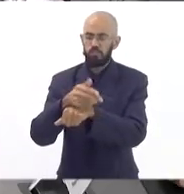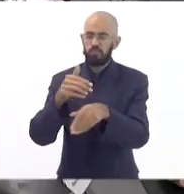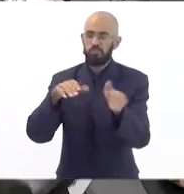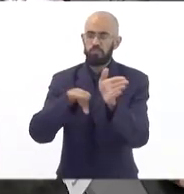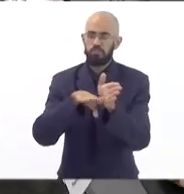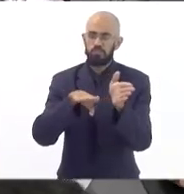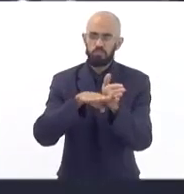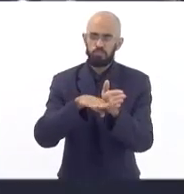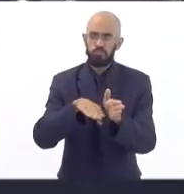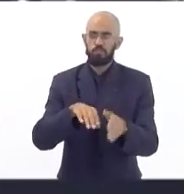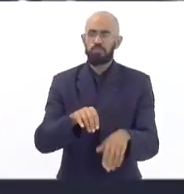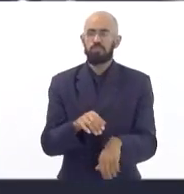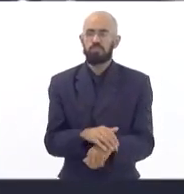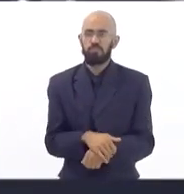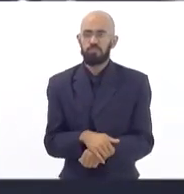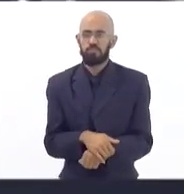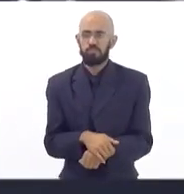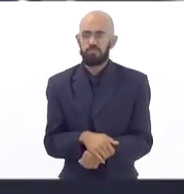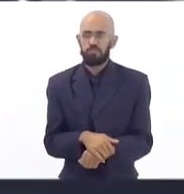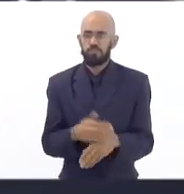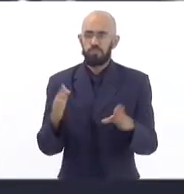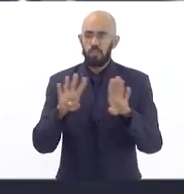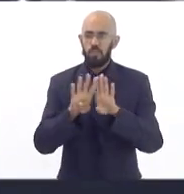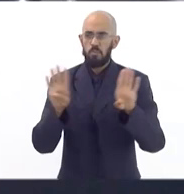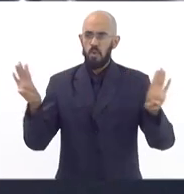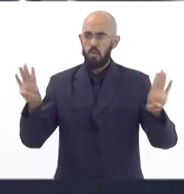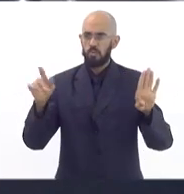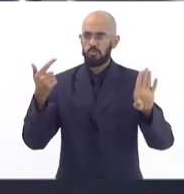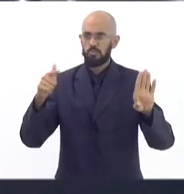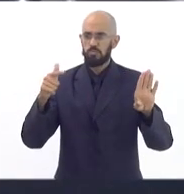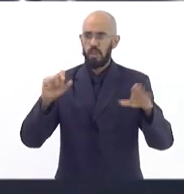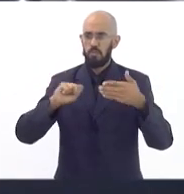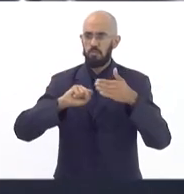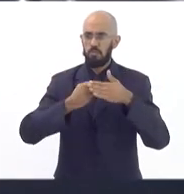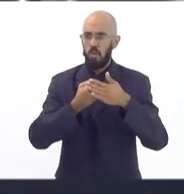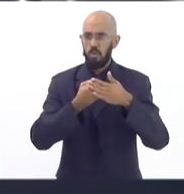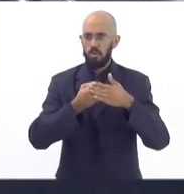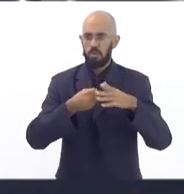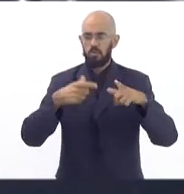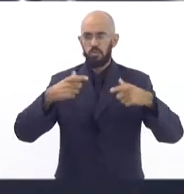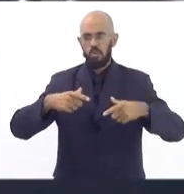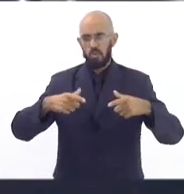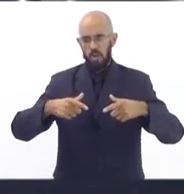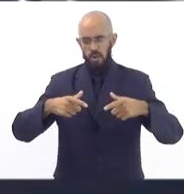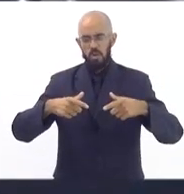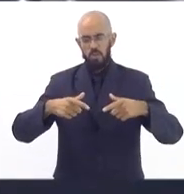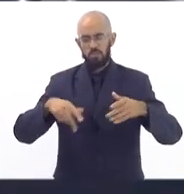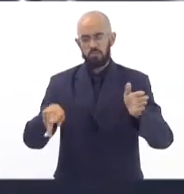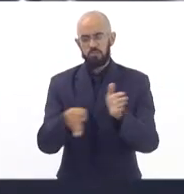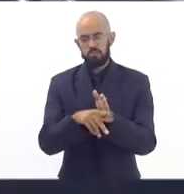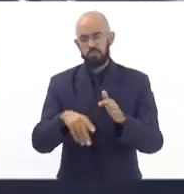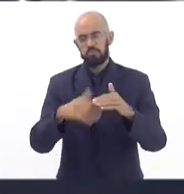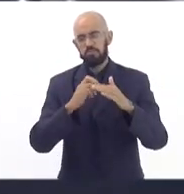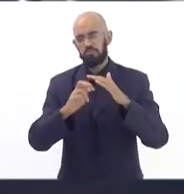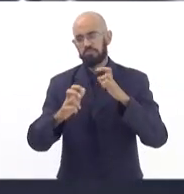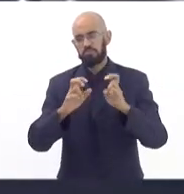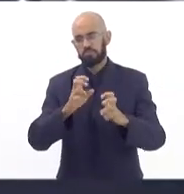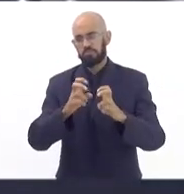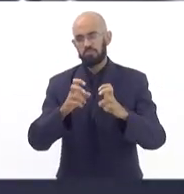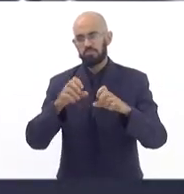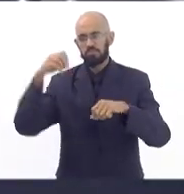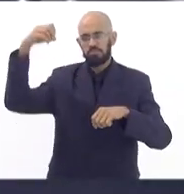estações ferroviárias muros sem vegetação nas áreas nas faixas de domínio da SuperVia iluminação